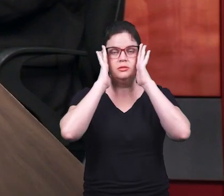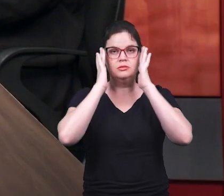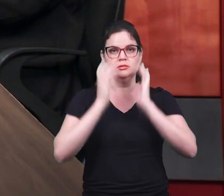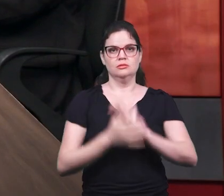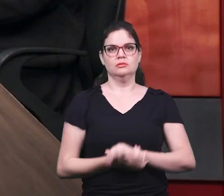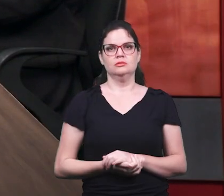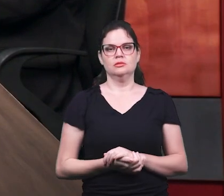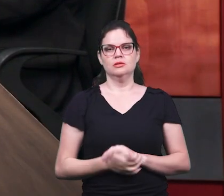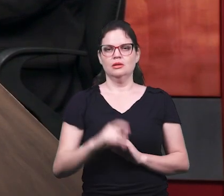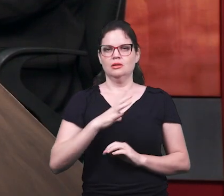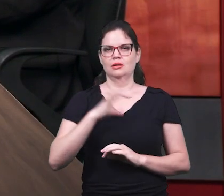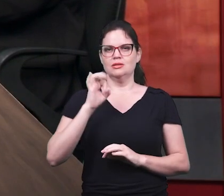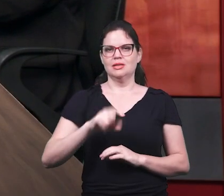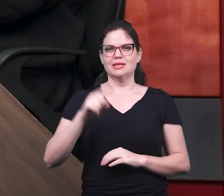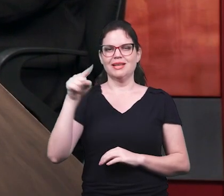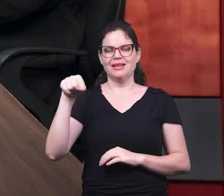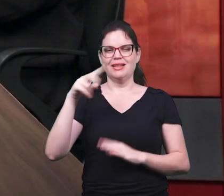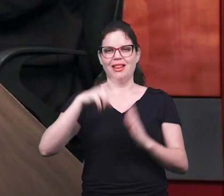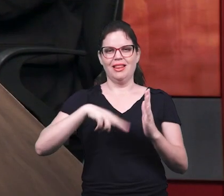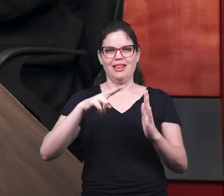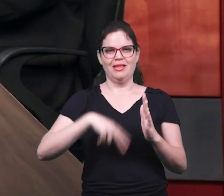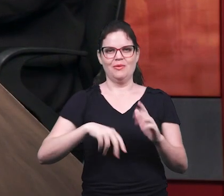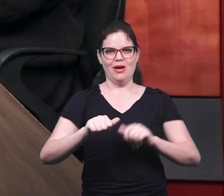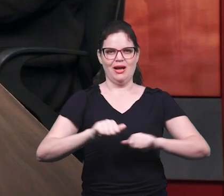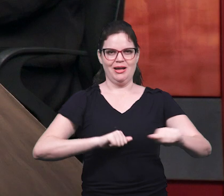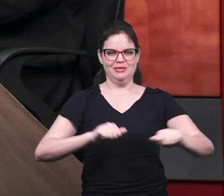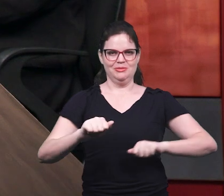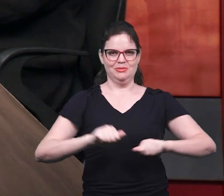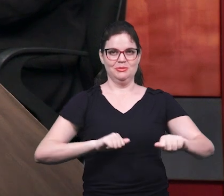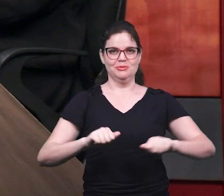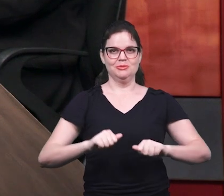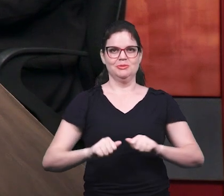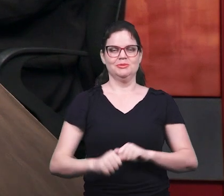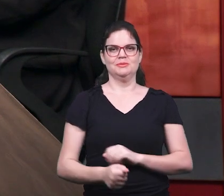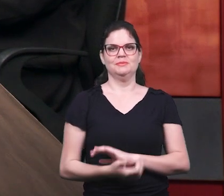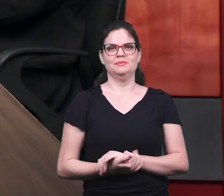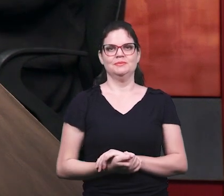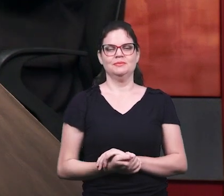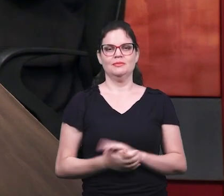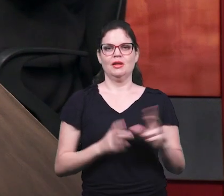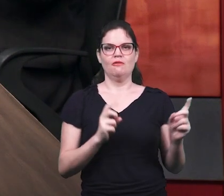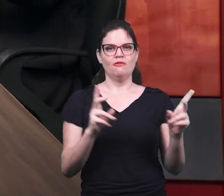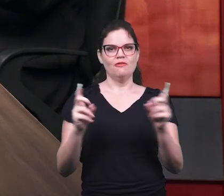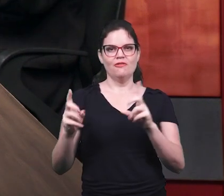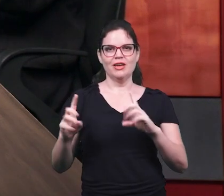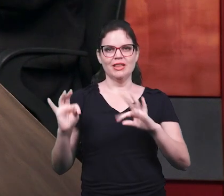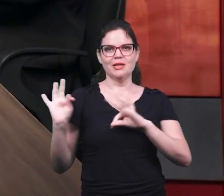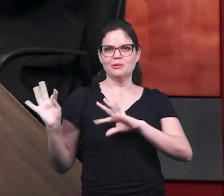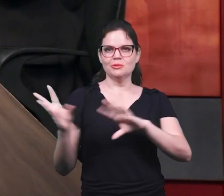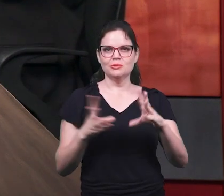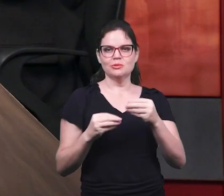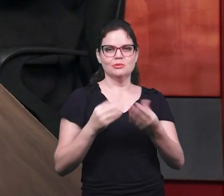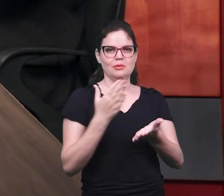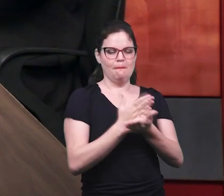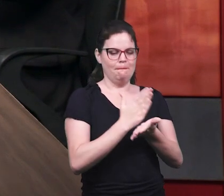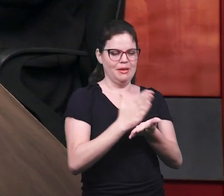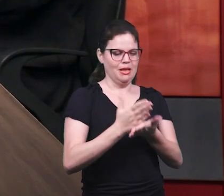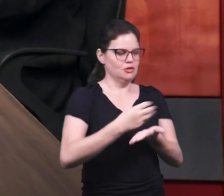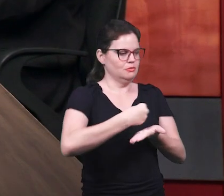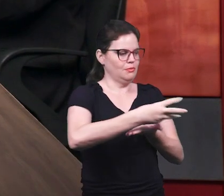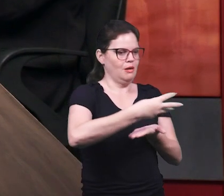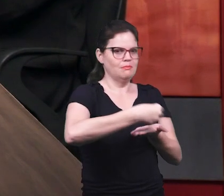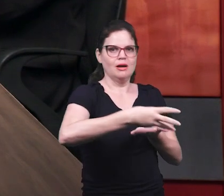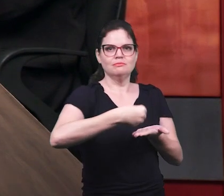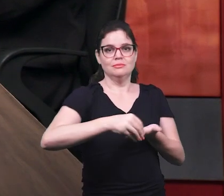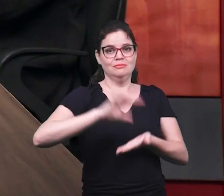Provavelmente ele pegou aquele texto lá de Atos dos Apóstolos, né? Vendia tudo que tinha e dava